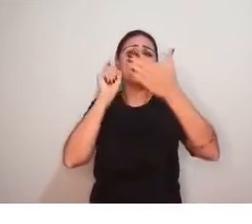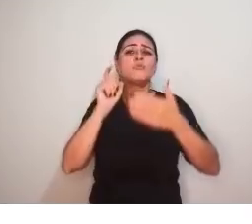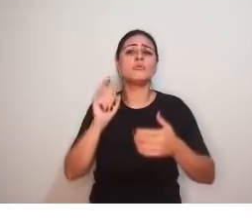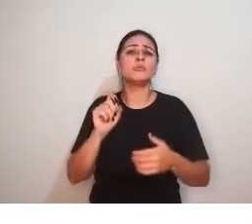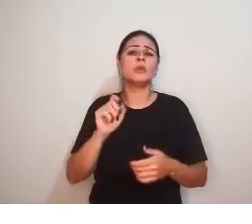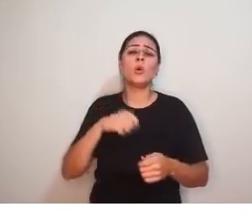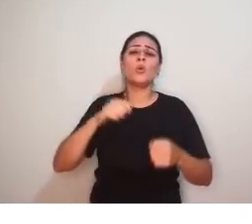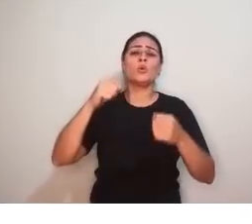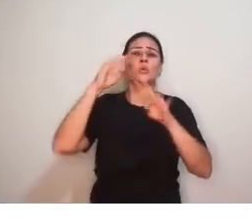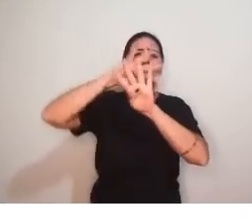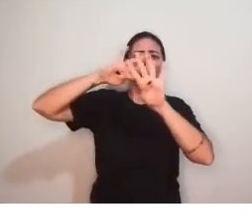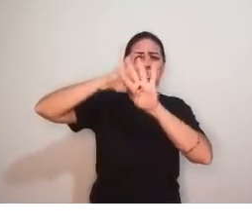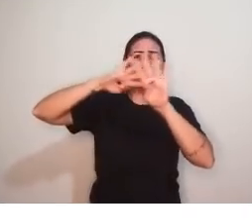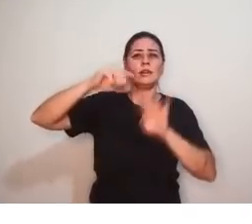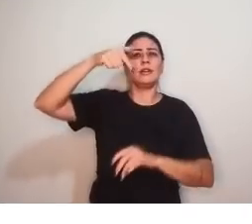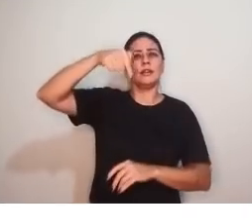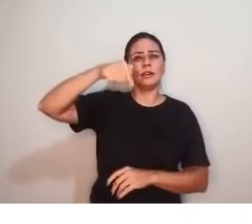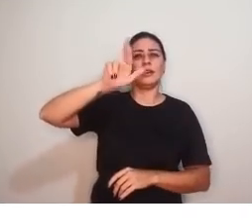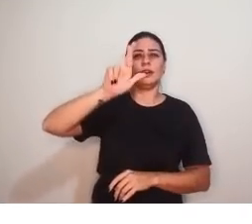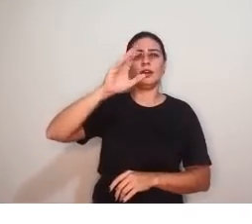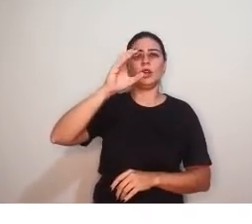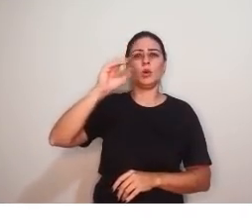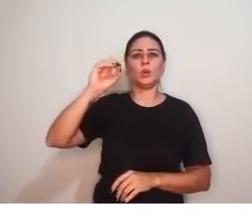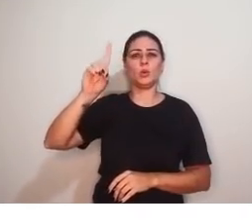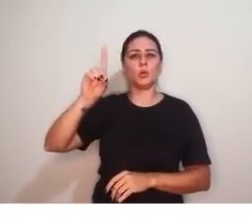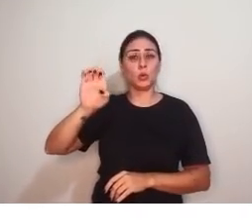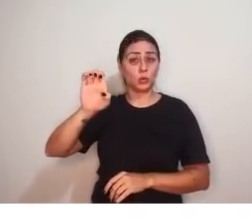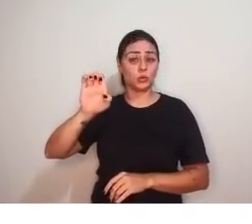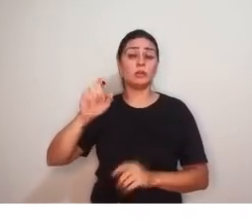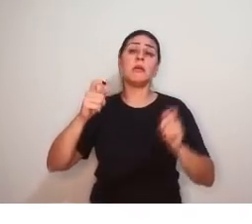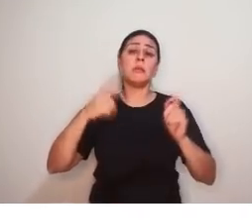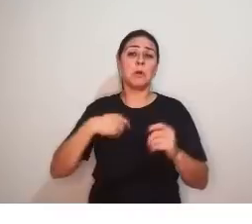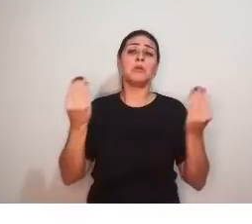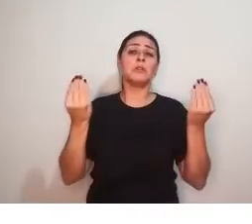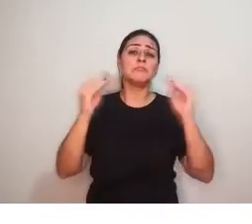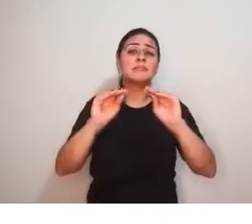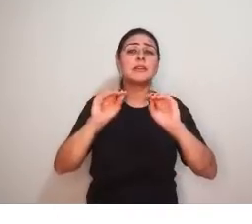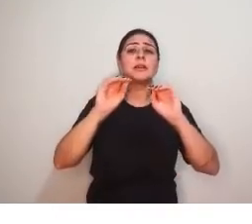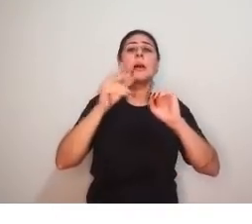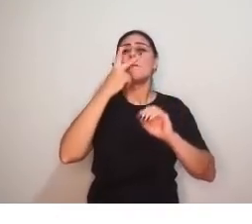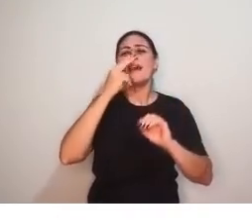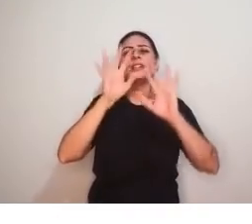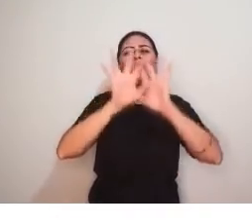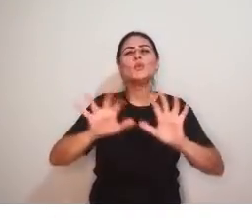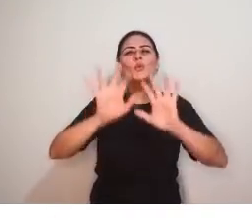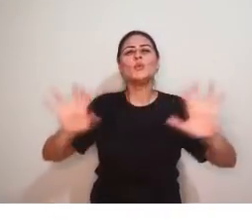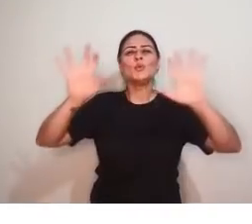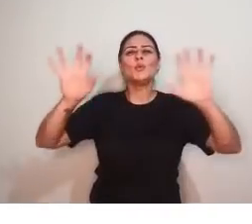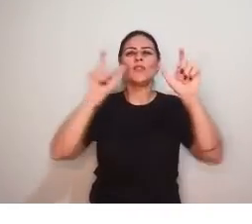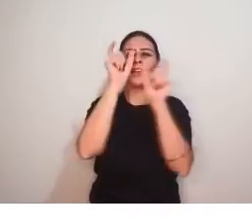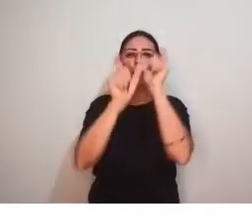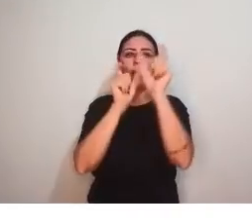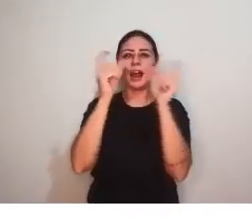o link, onde você pode trabalhar nuvem de palavras, onde você vai estimular os alunos a lançar nuvens de